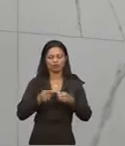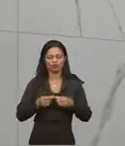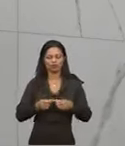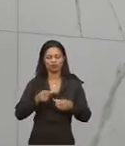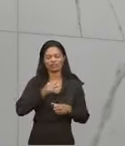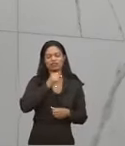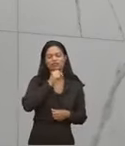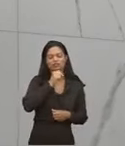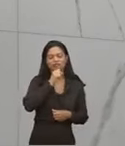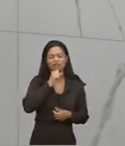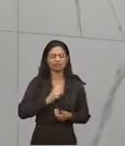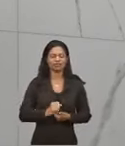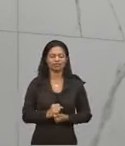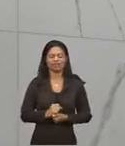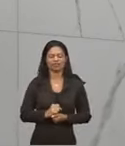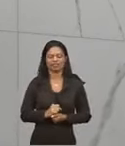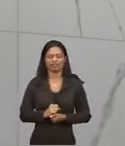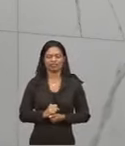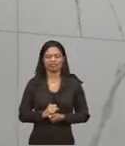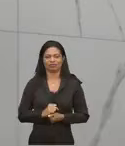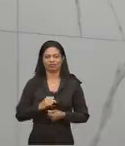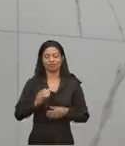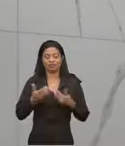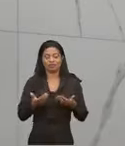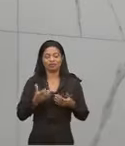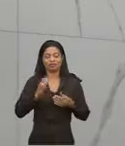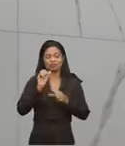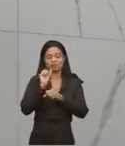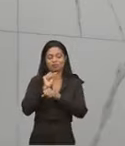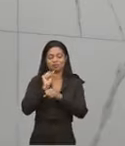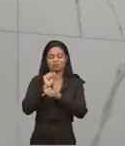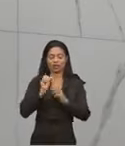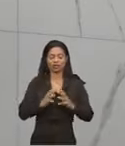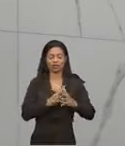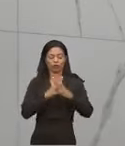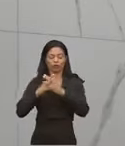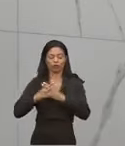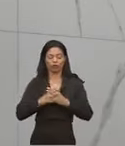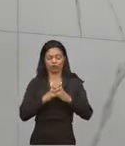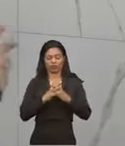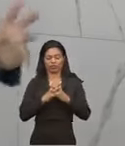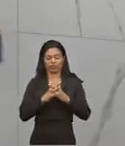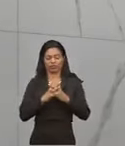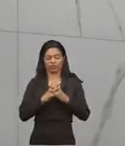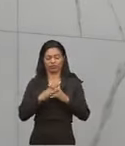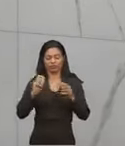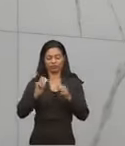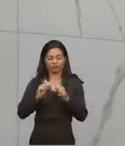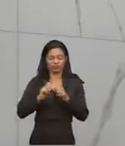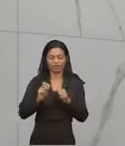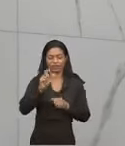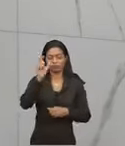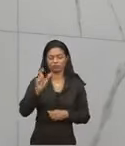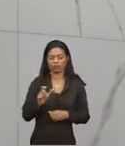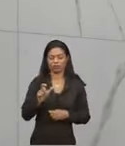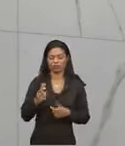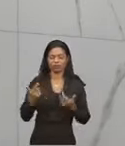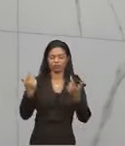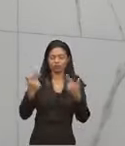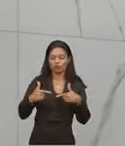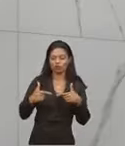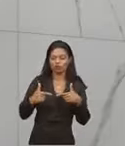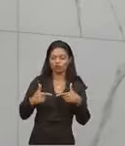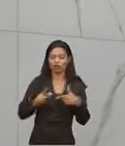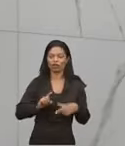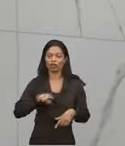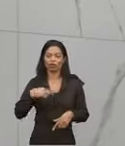Então a gente tem que ir aqui, parar com essa confusão de jogar um contra o outro. Imagine um indivíduo que diz se fingir